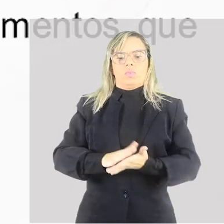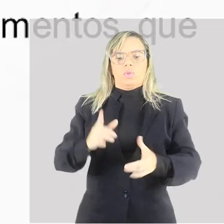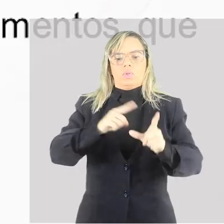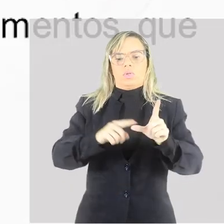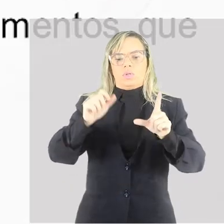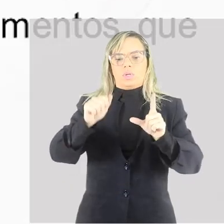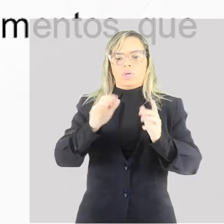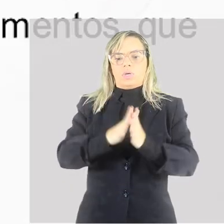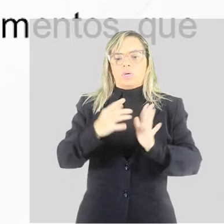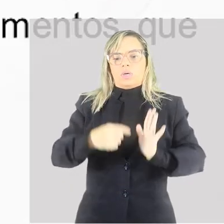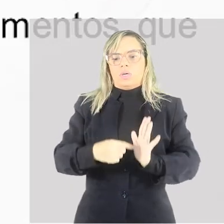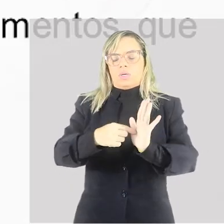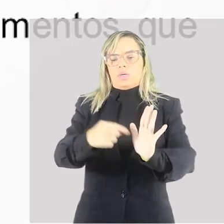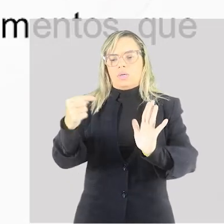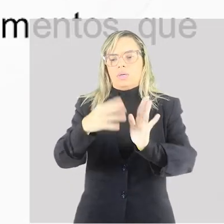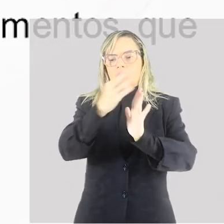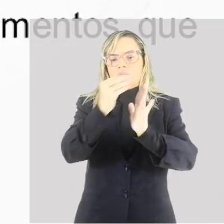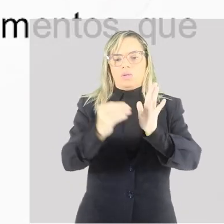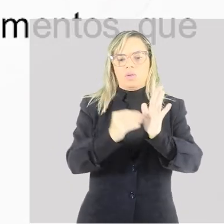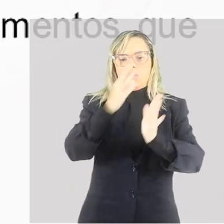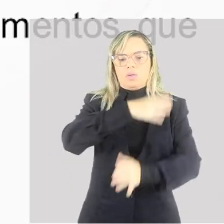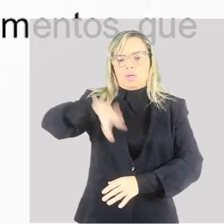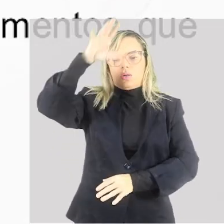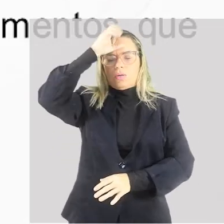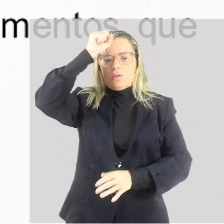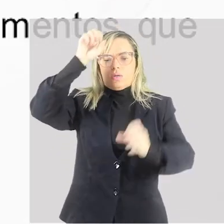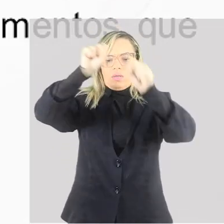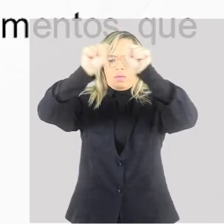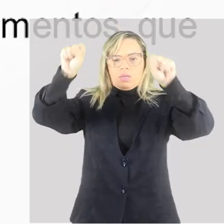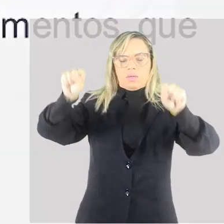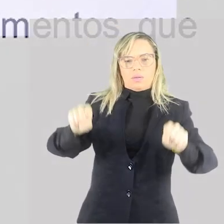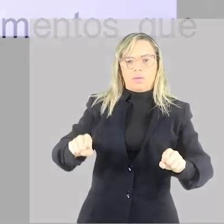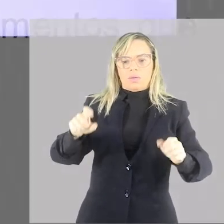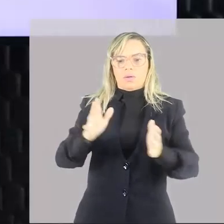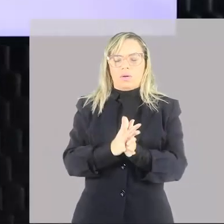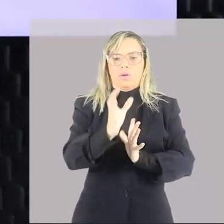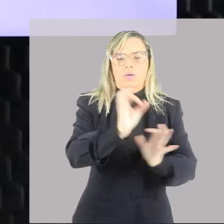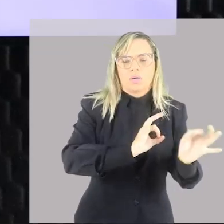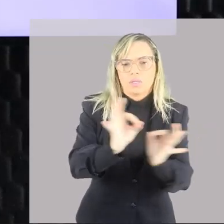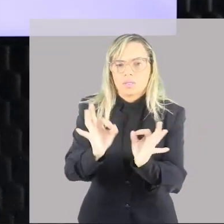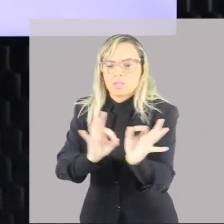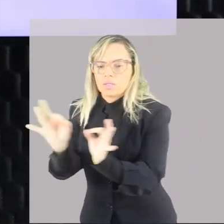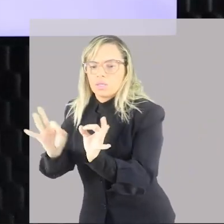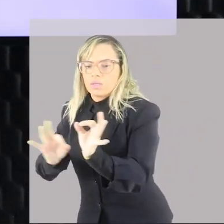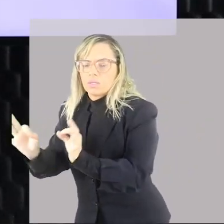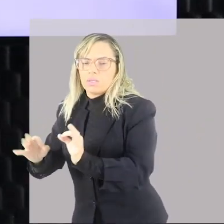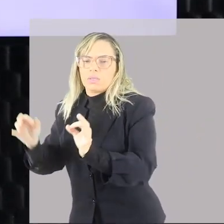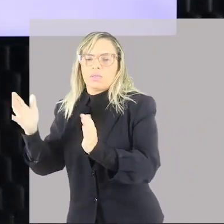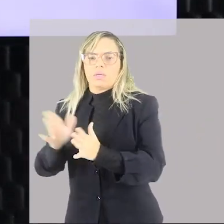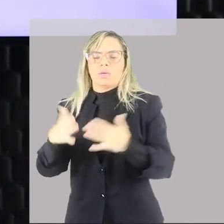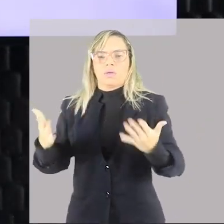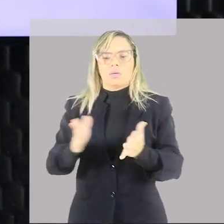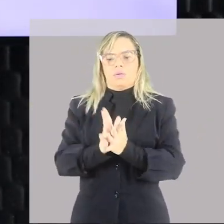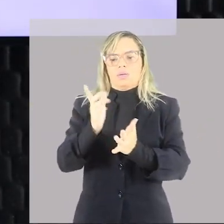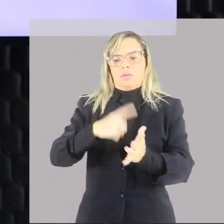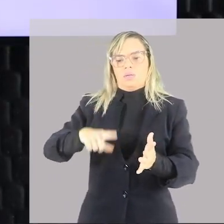Letra A. Expõe um determinado conteúdo de conhecimentos que sistematicamente, ou seja,